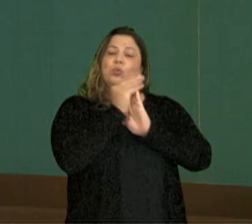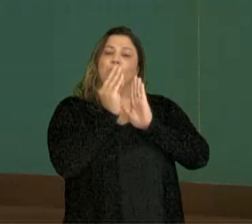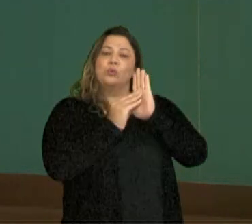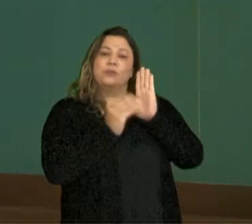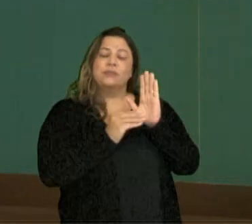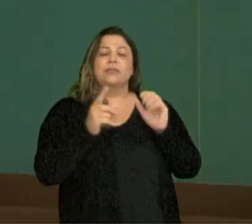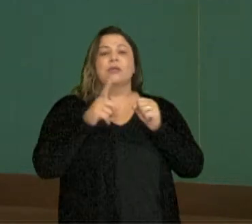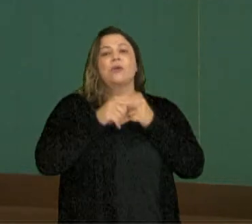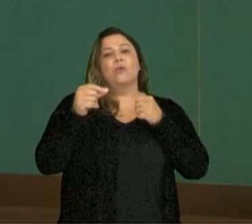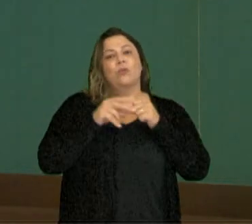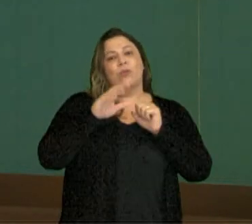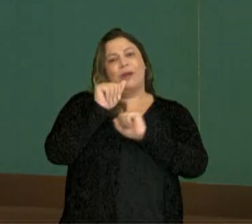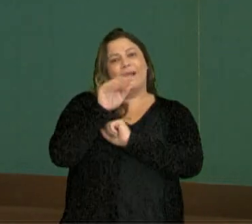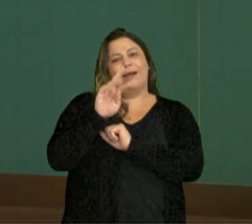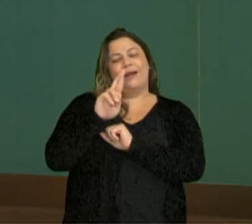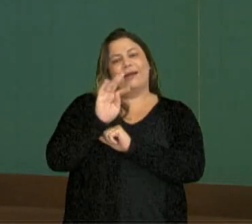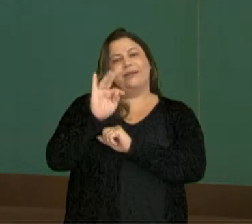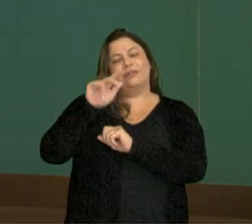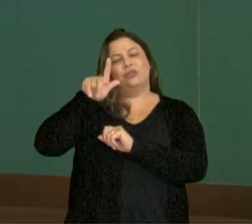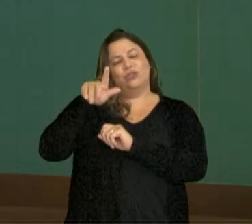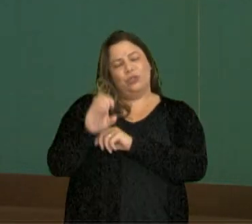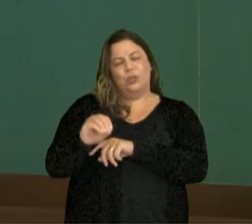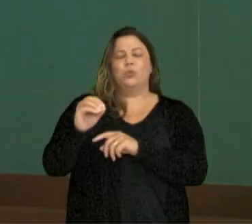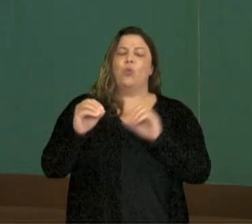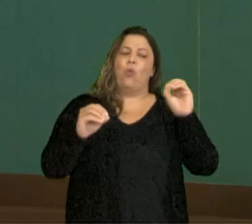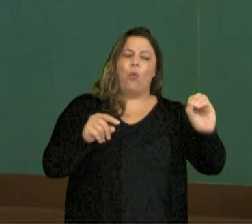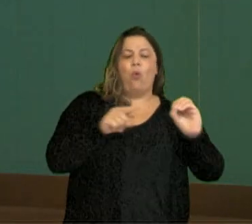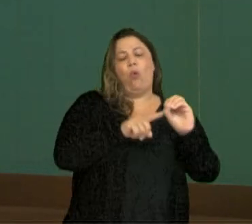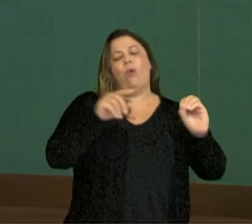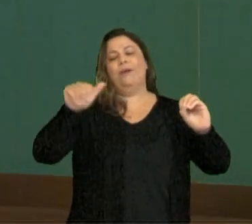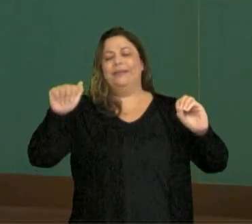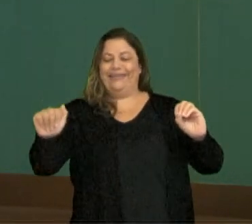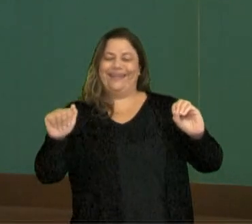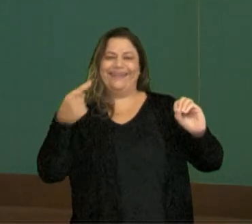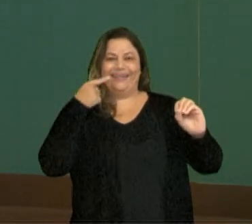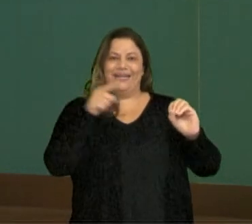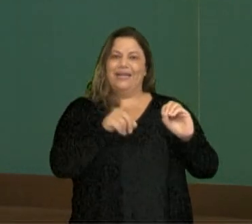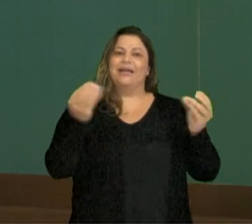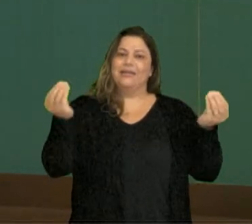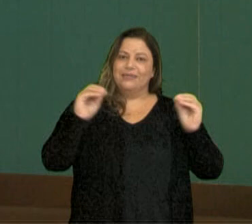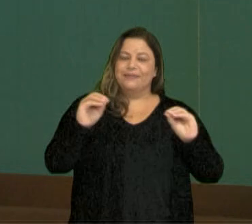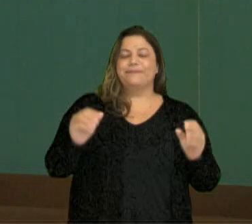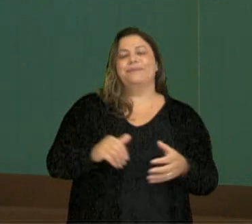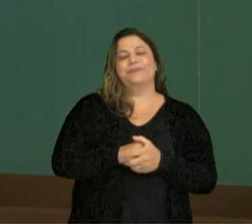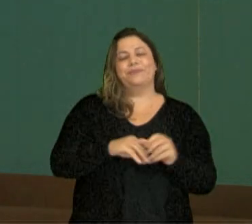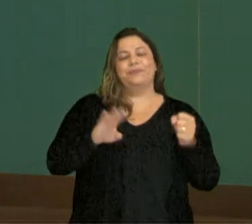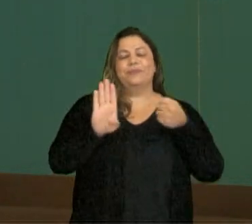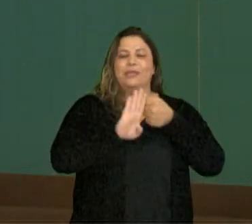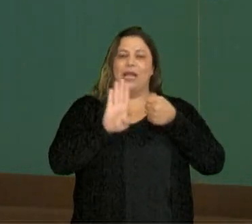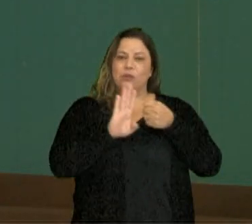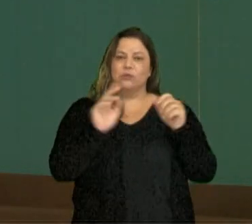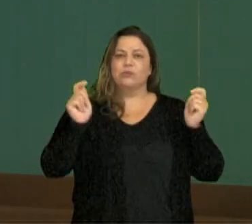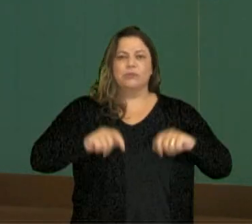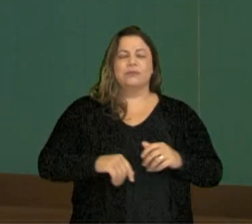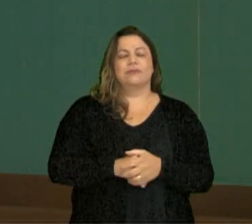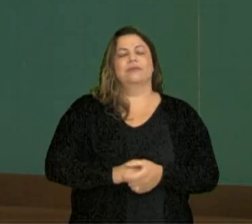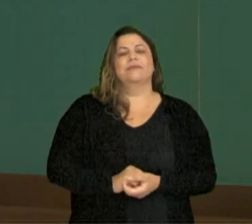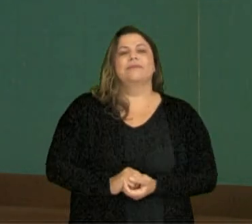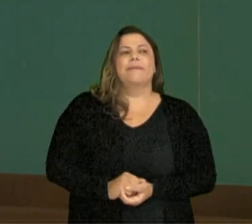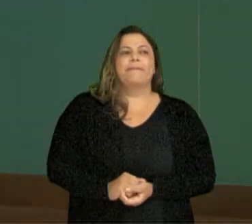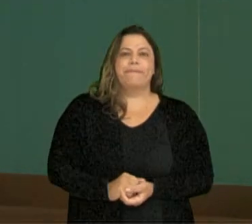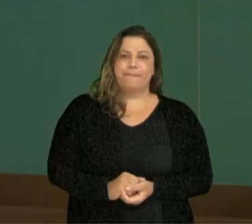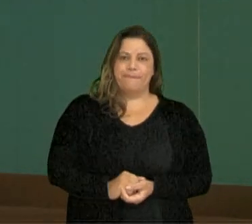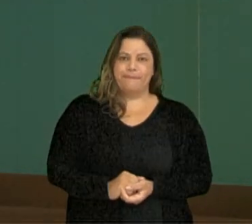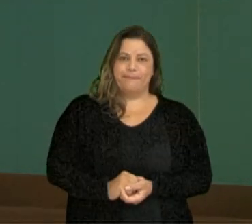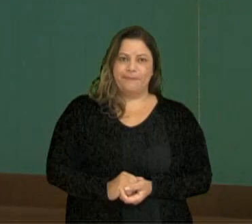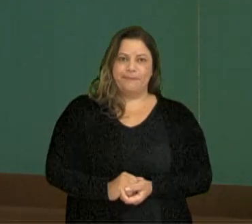artigo o e a na frente é um substantivo. Então, a menina, a escola e assim por diante, ok?